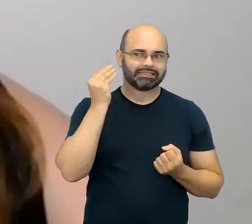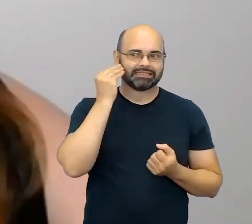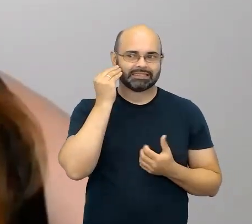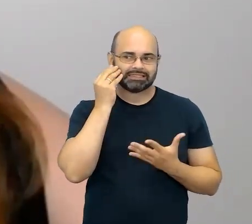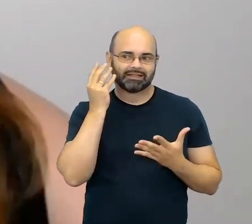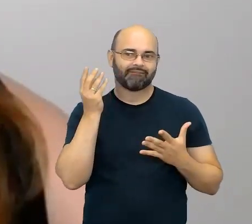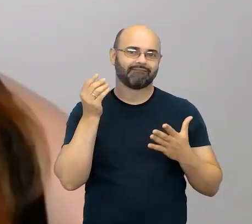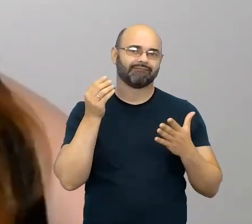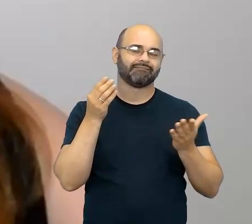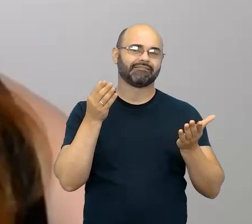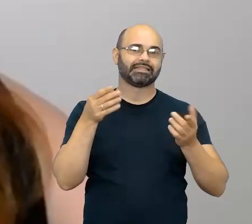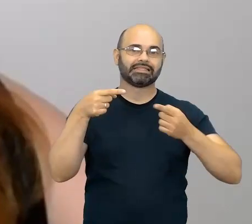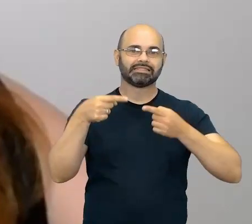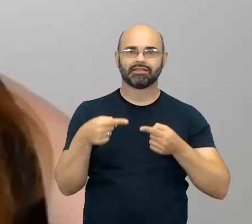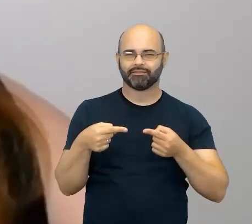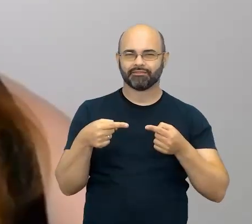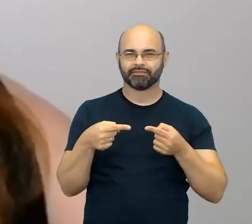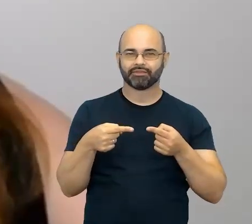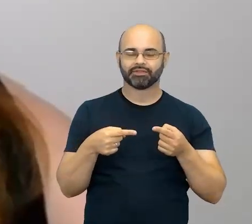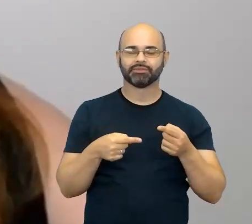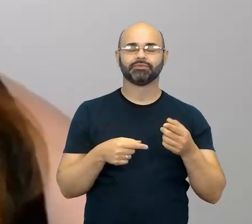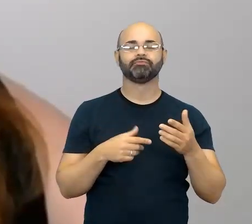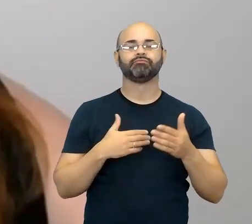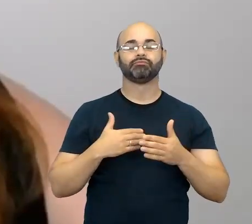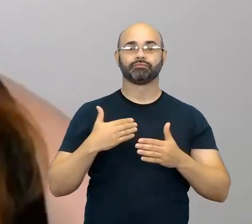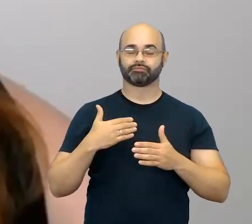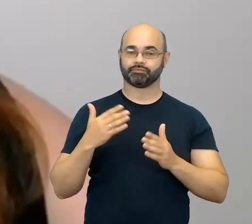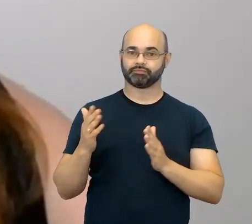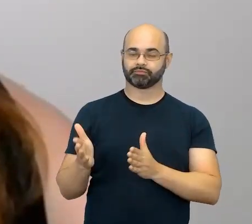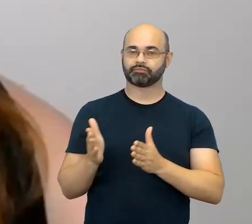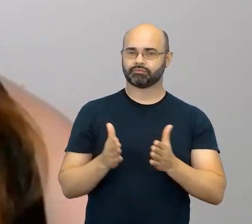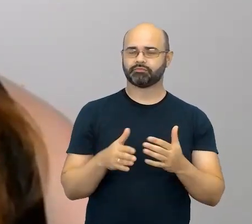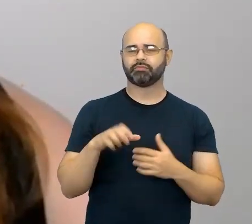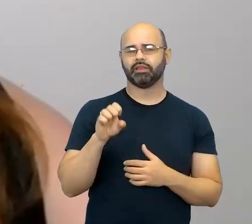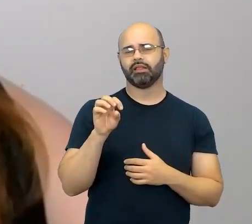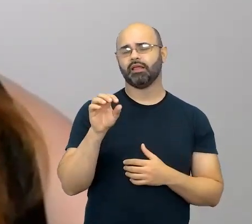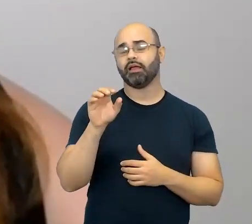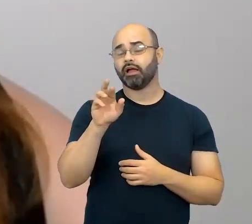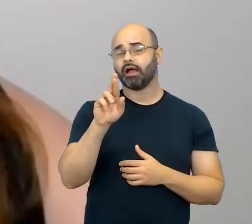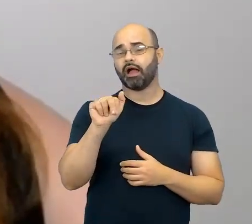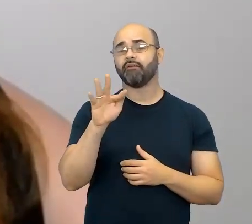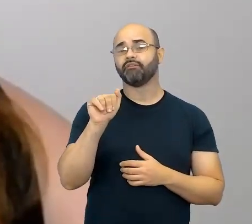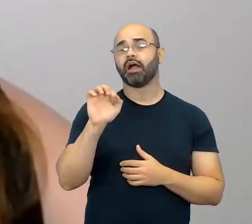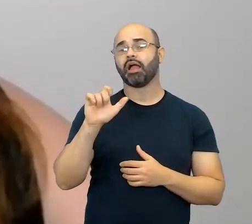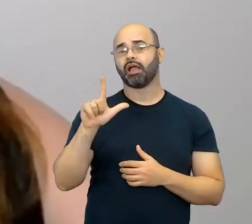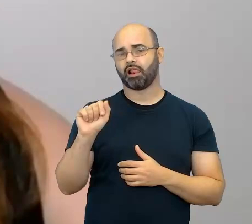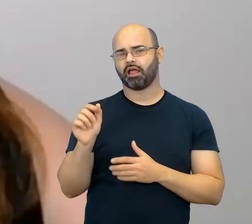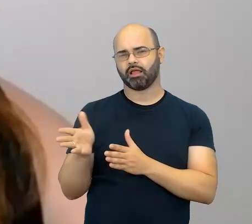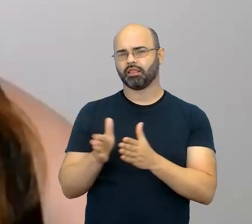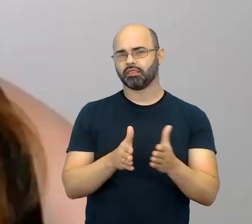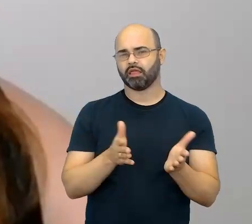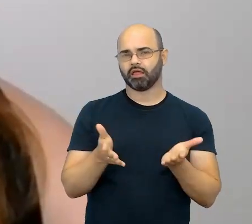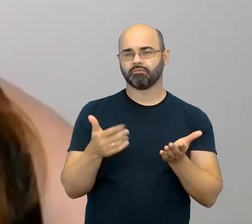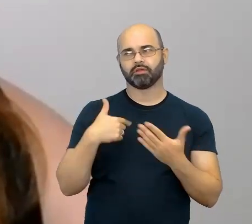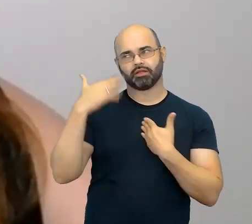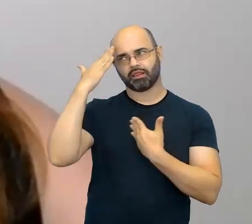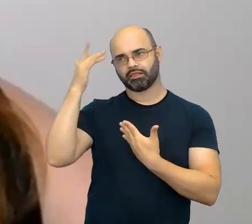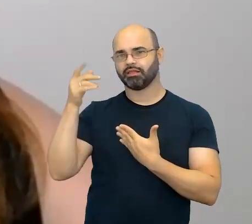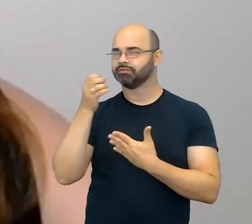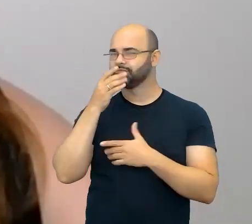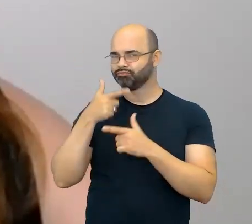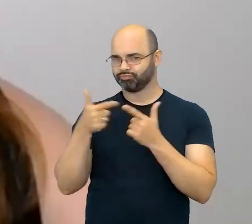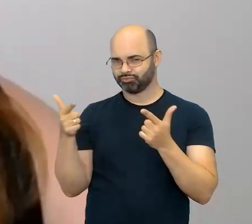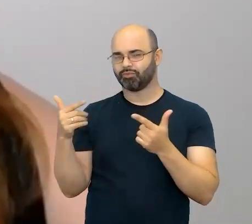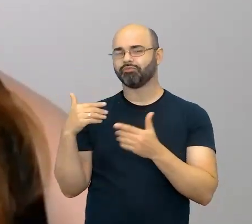etapa, e que era tão bem feita pela Rafaela, a quem agradeço e desejo boa sorte, né, nessa